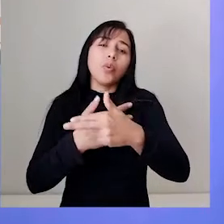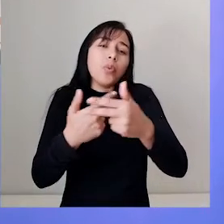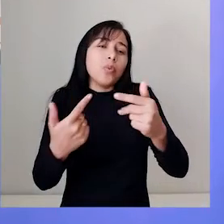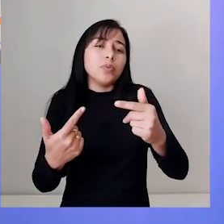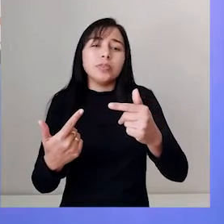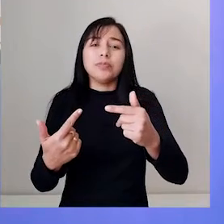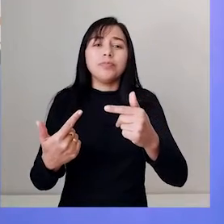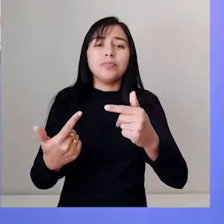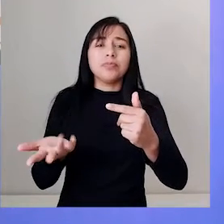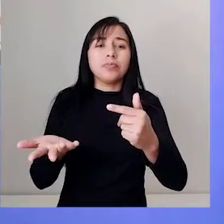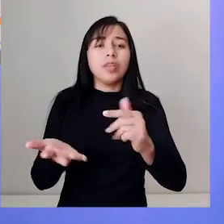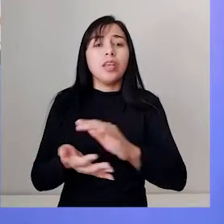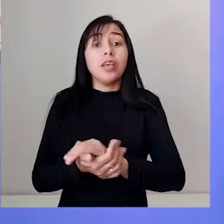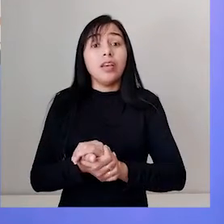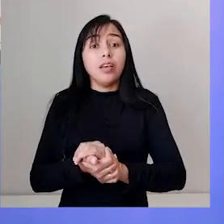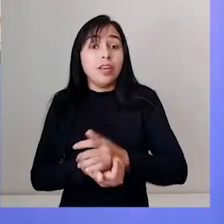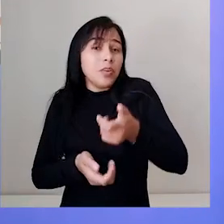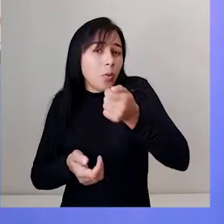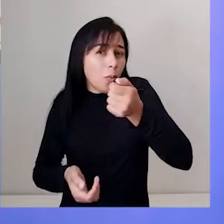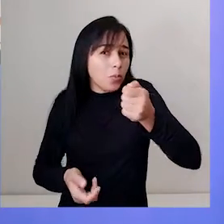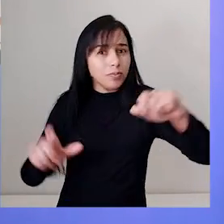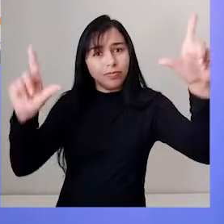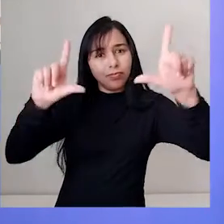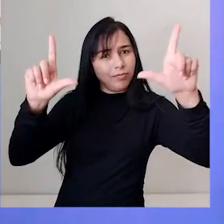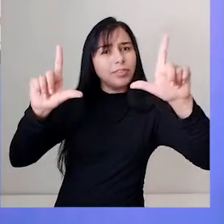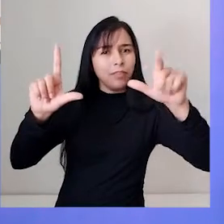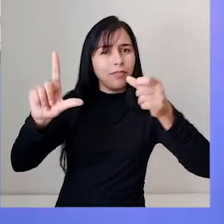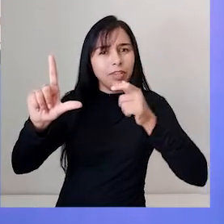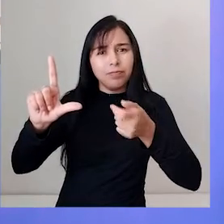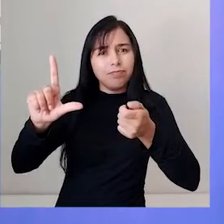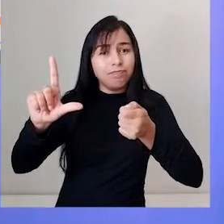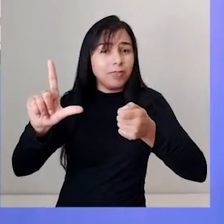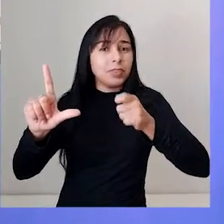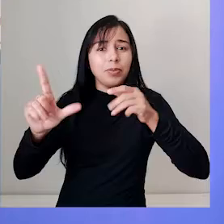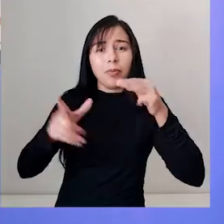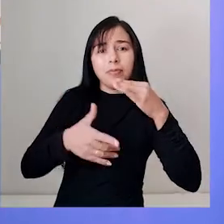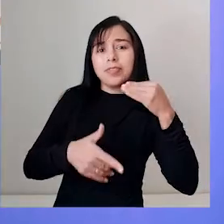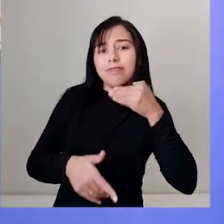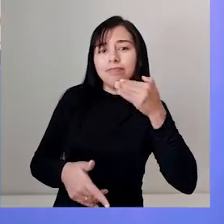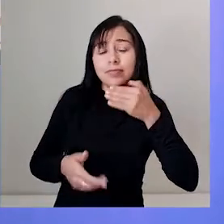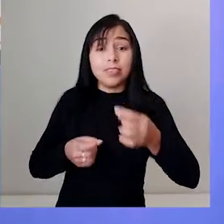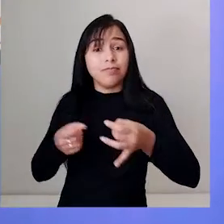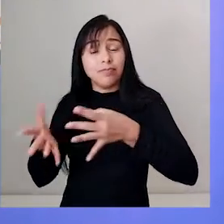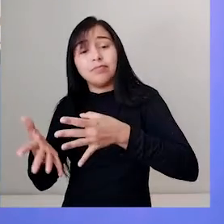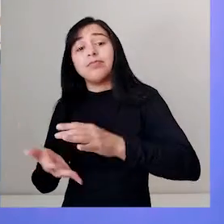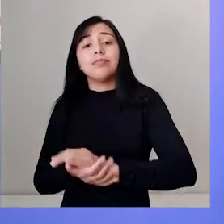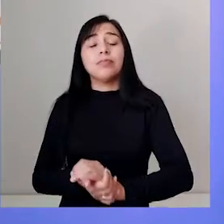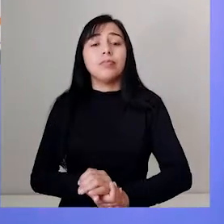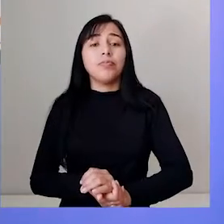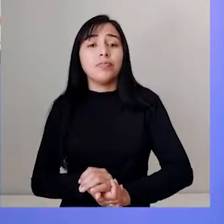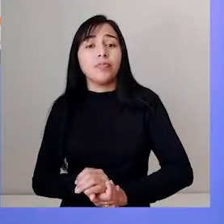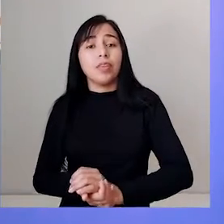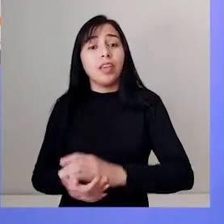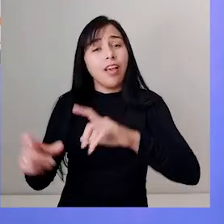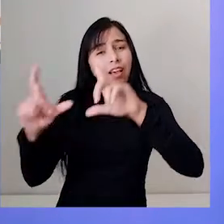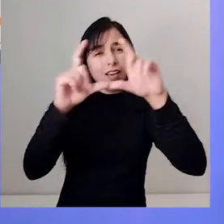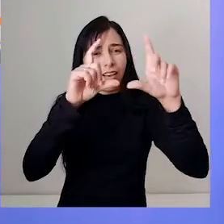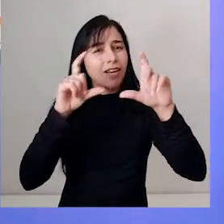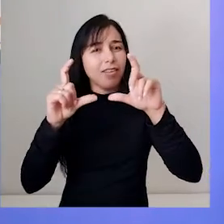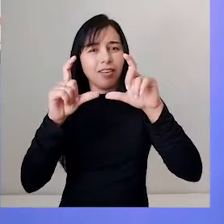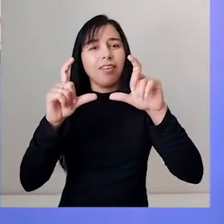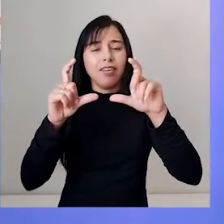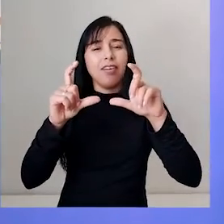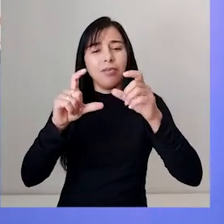são descartados, restos de controle de TV, equipamentos como câmeras digitais, restos